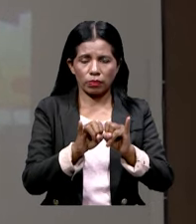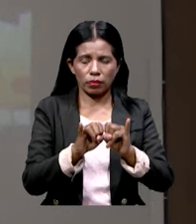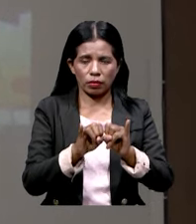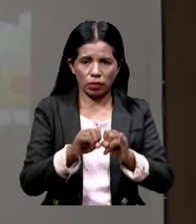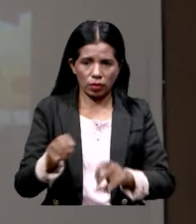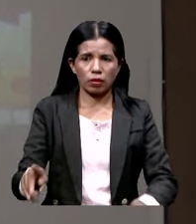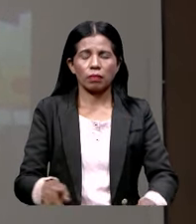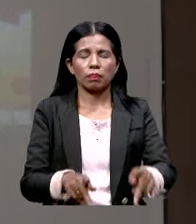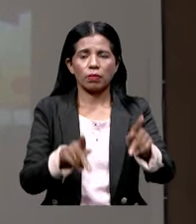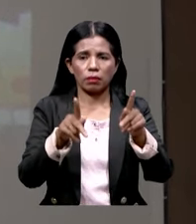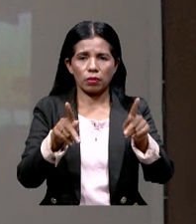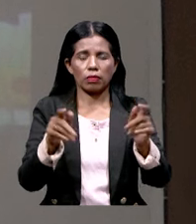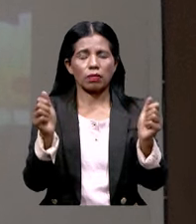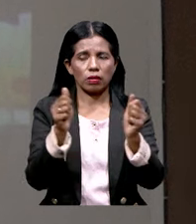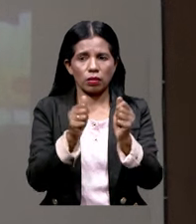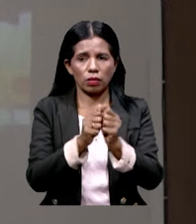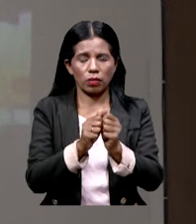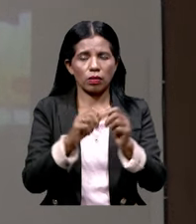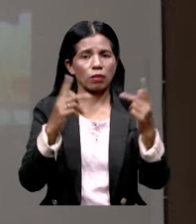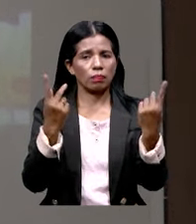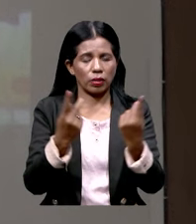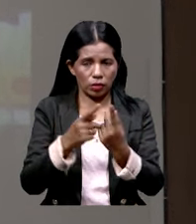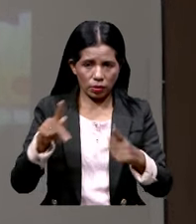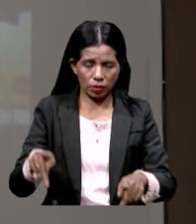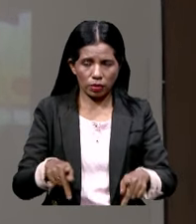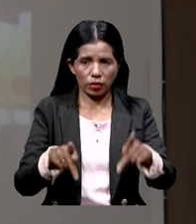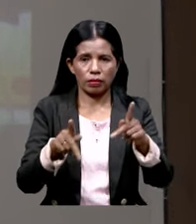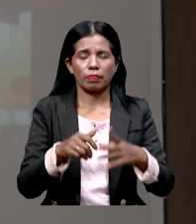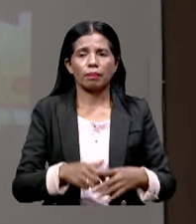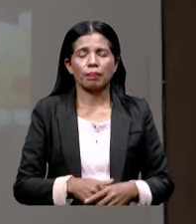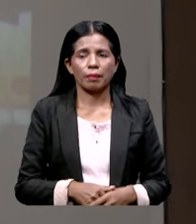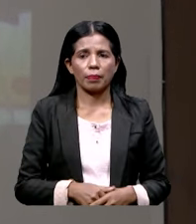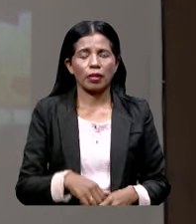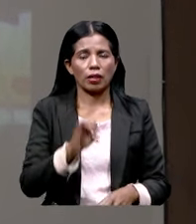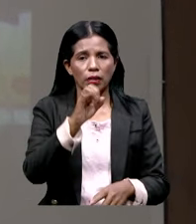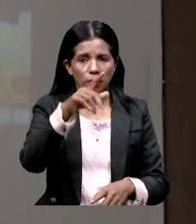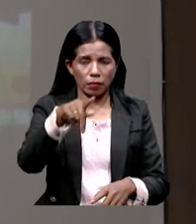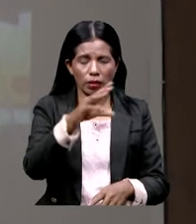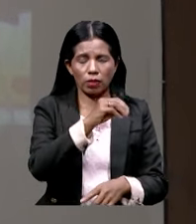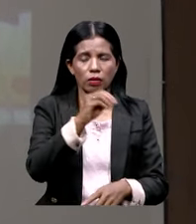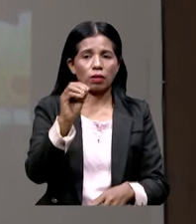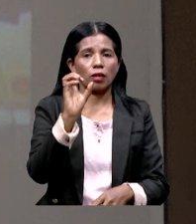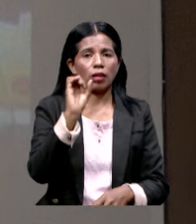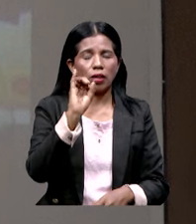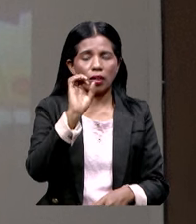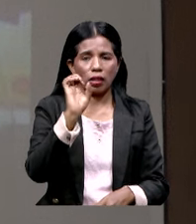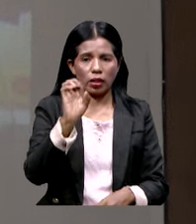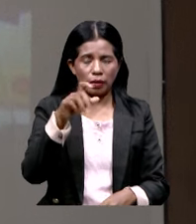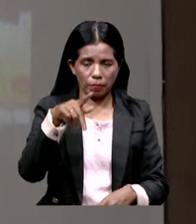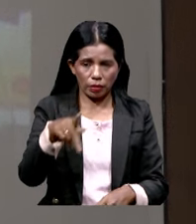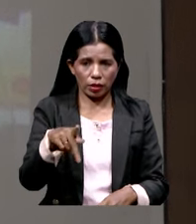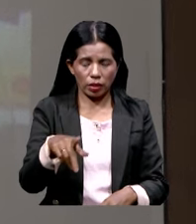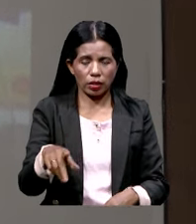públicas e empresa pública, eu penso que isto é uma competência dos